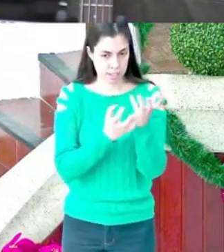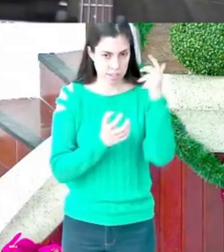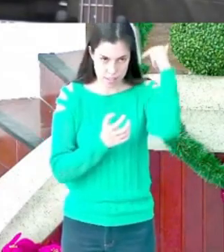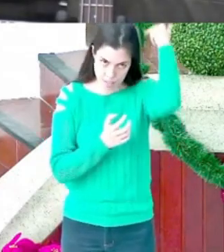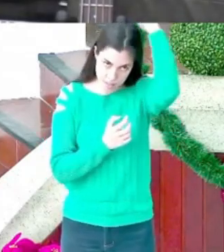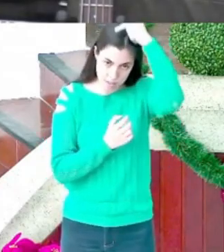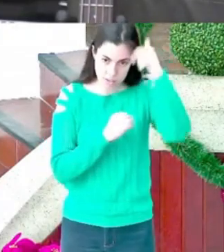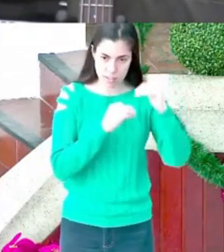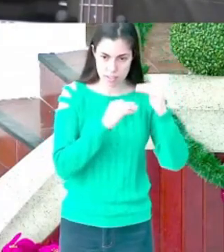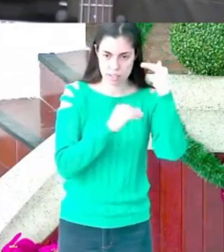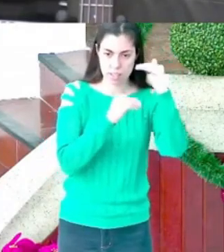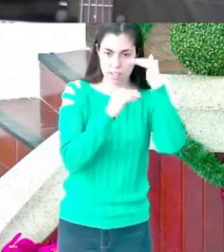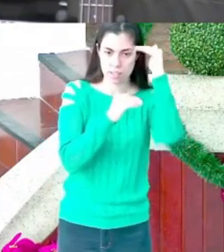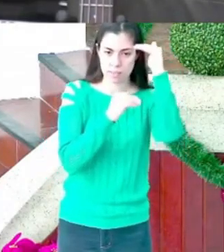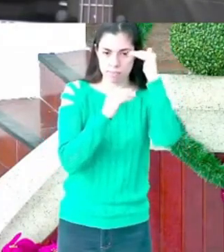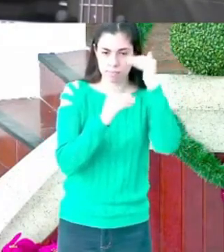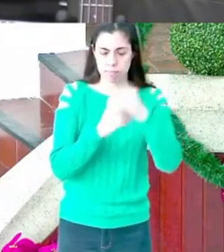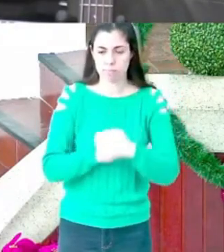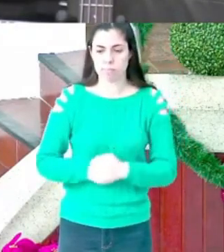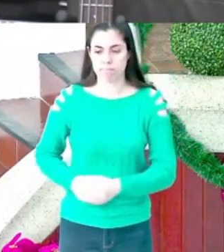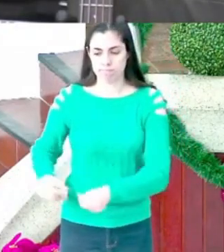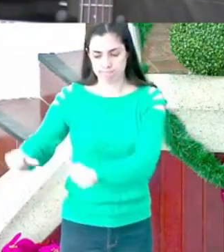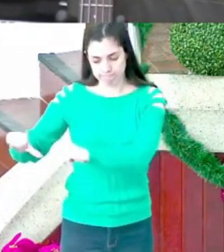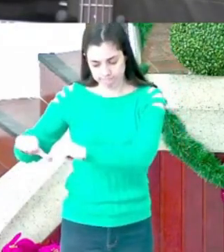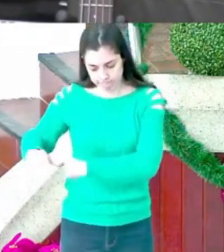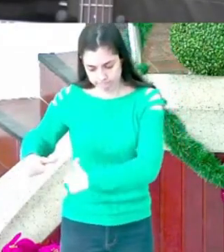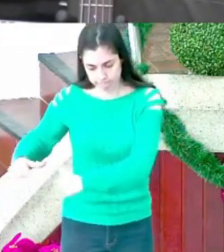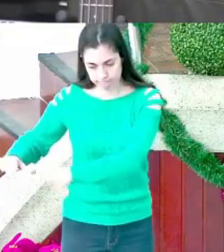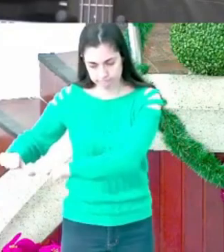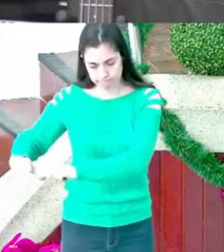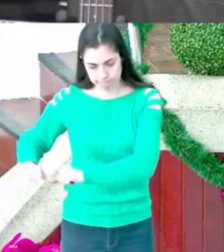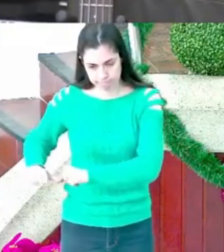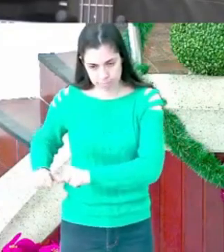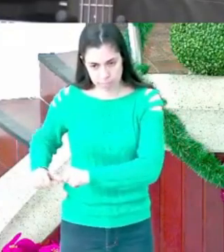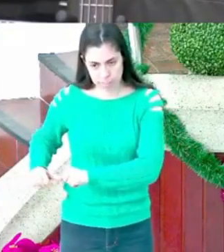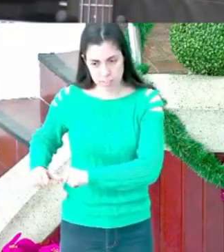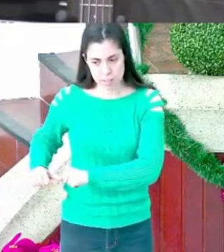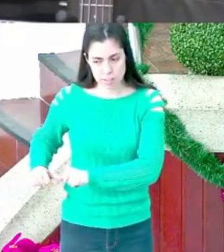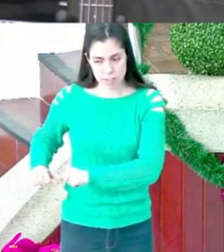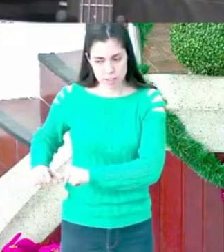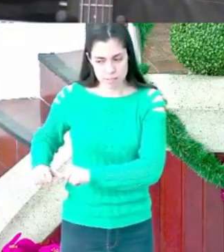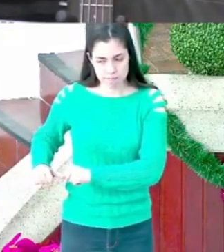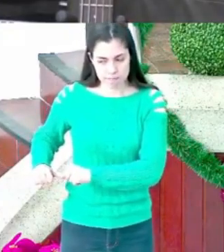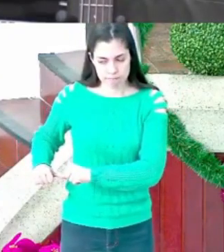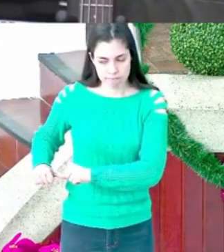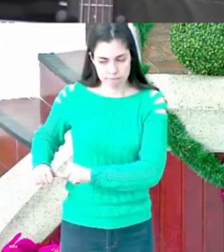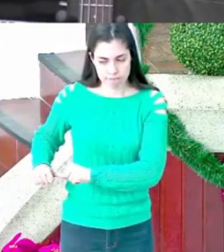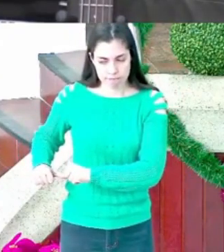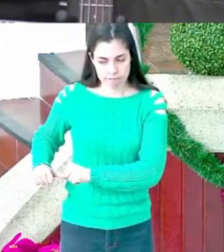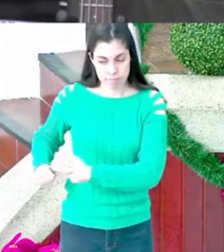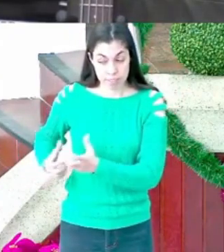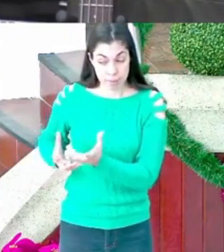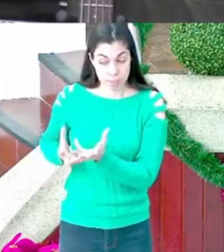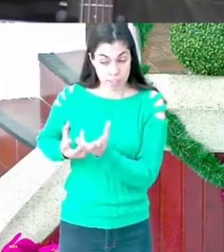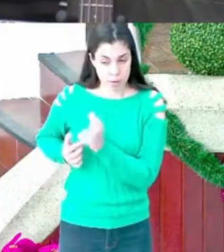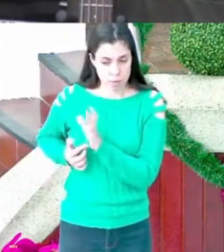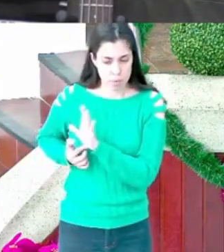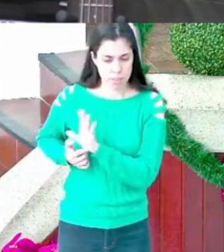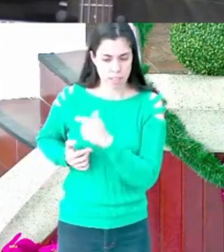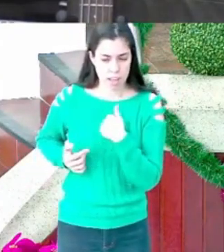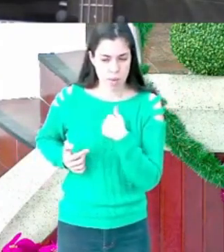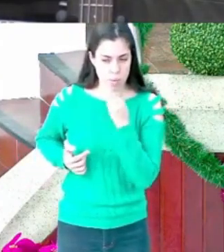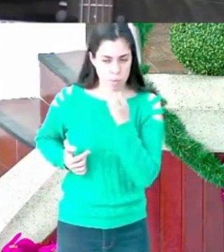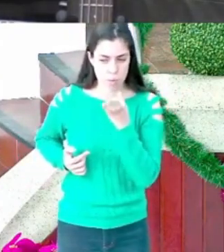Ele sabe das tentações que nós temos de manifestar as nossas boas obras, para que